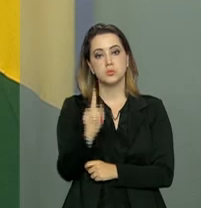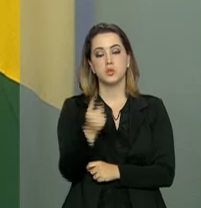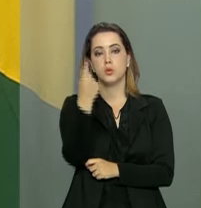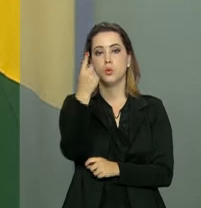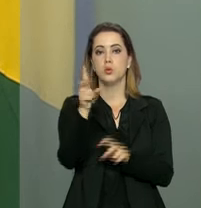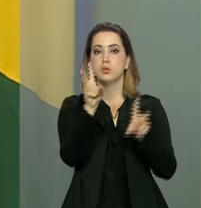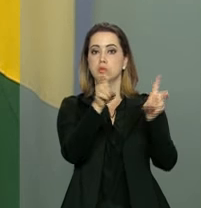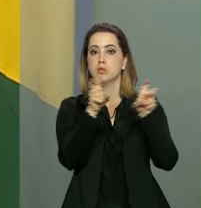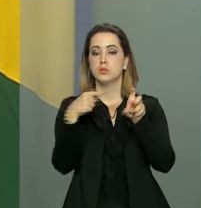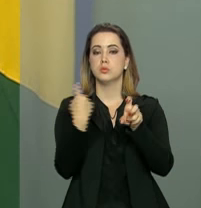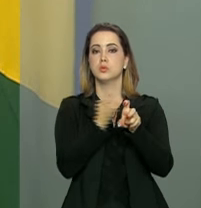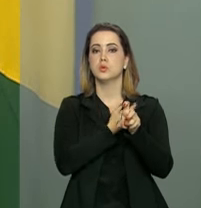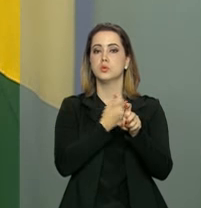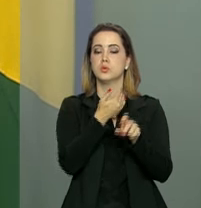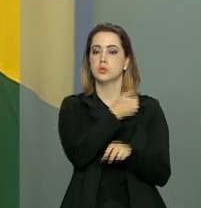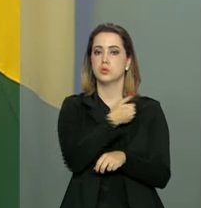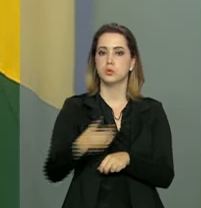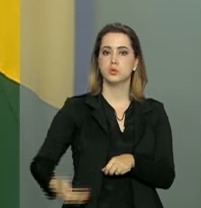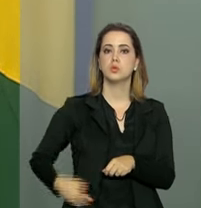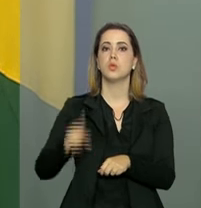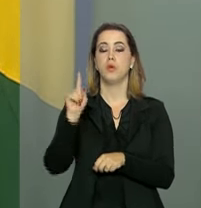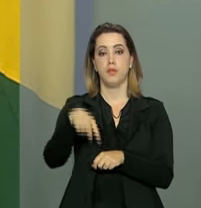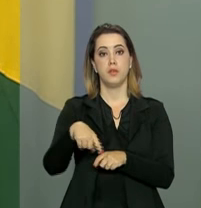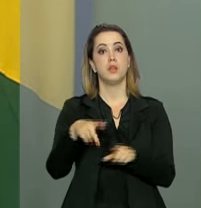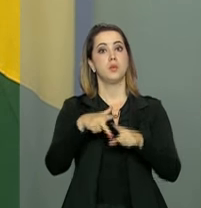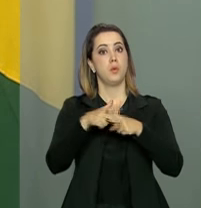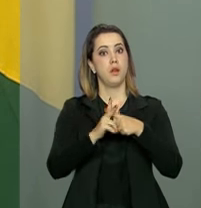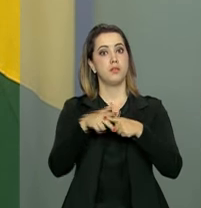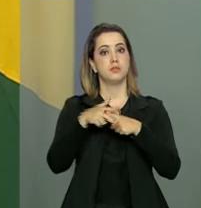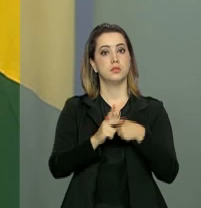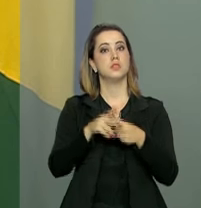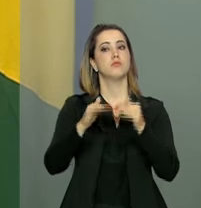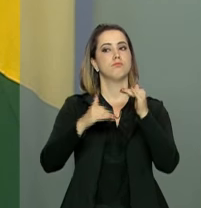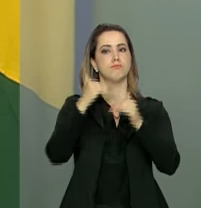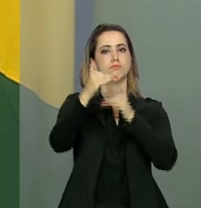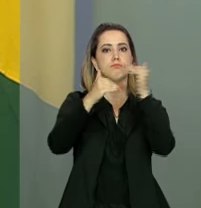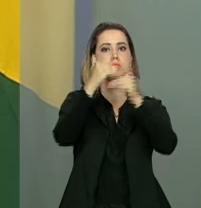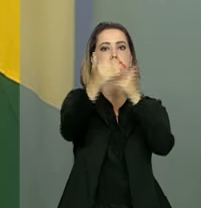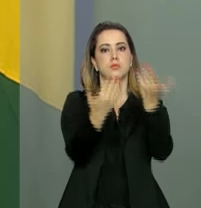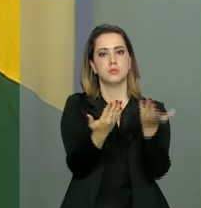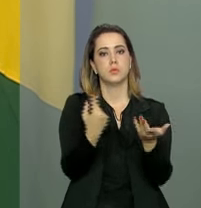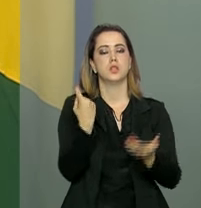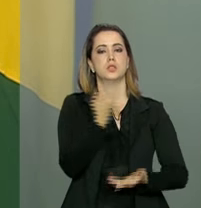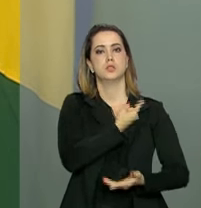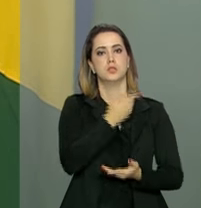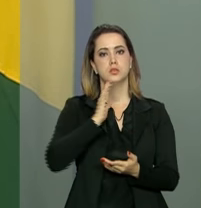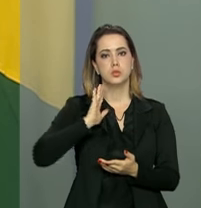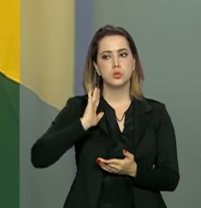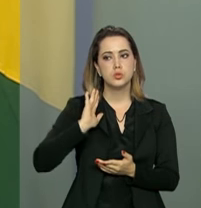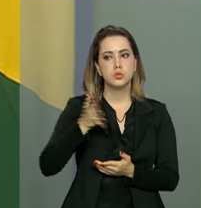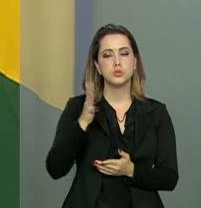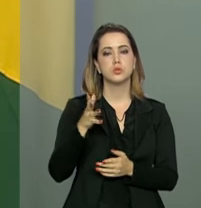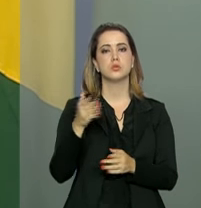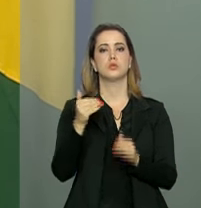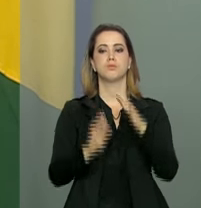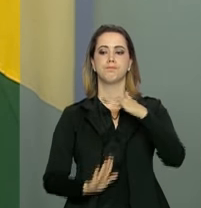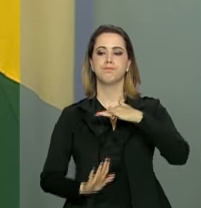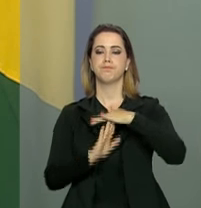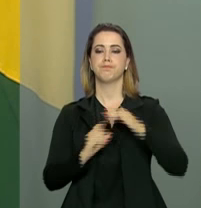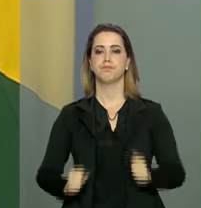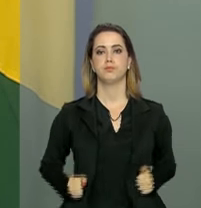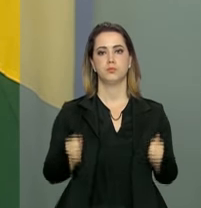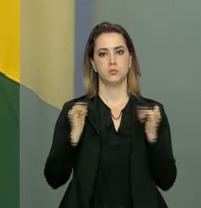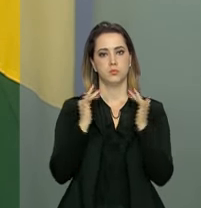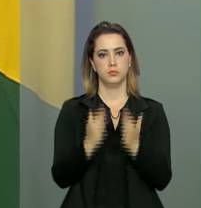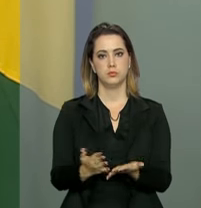lemas do nosso governo é reformar para crescer. E por isso nós estamos fazendo a reforma do teto dos gastos,